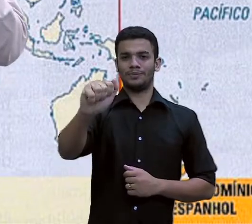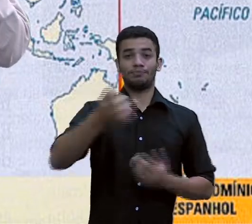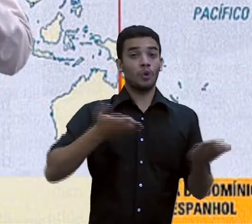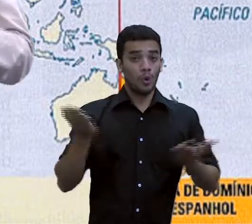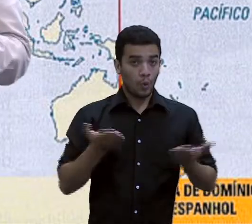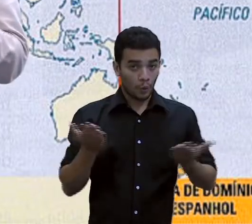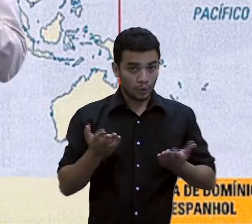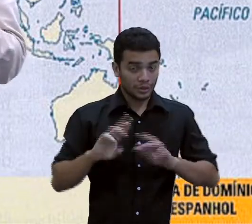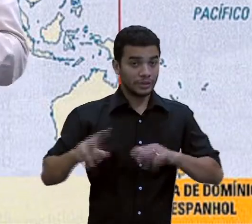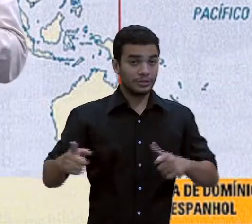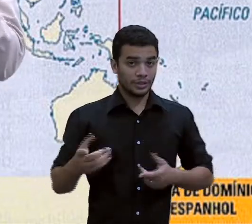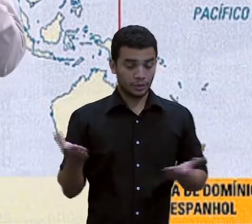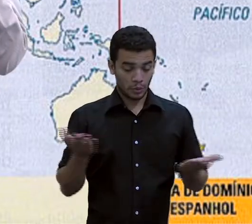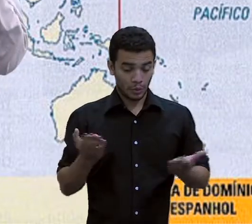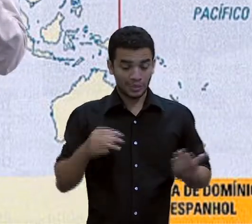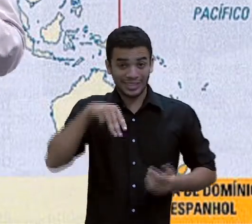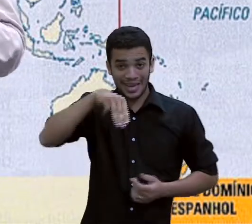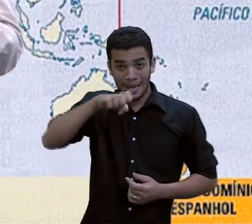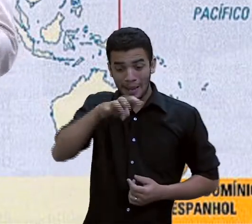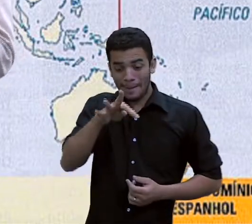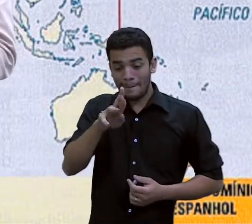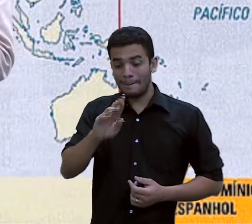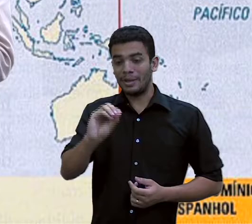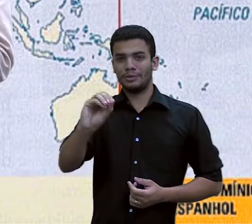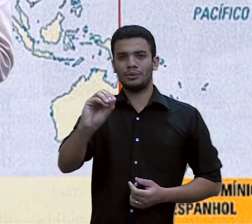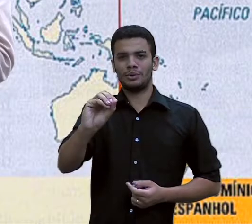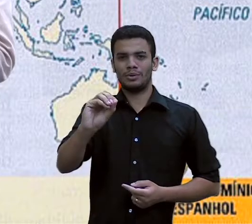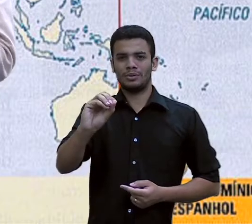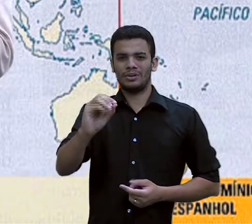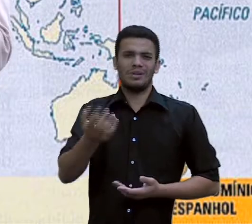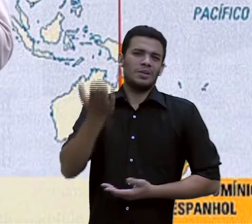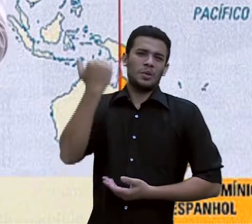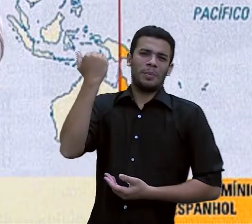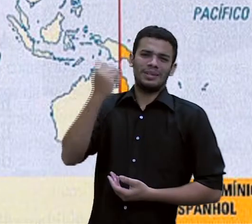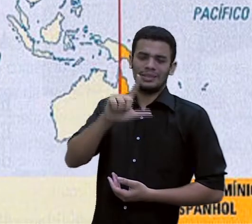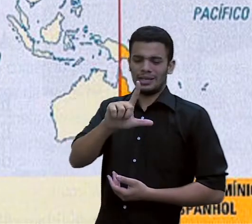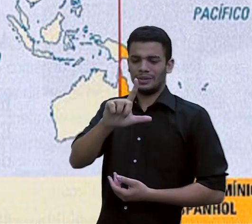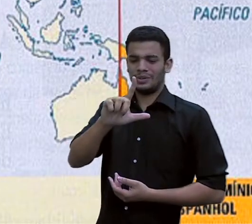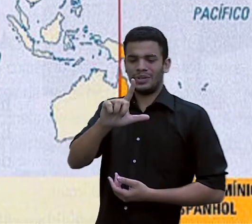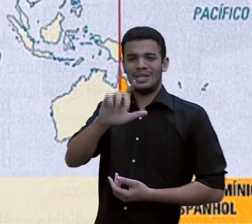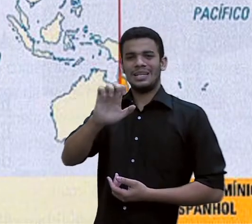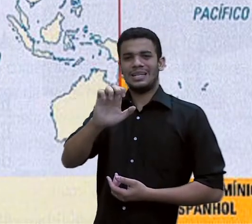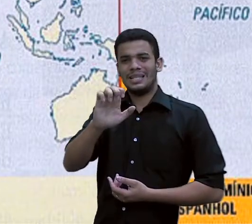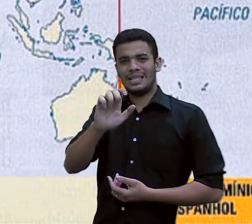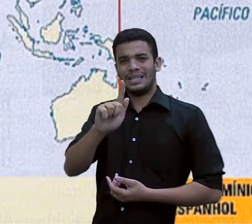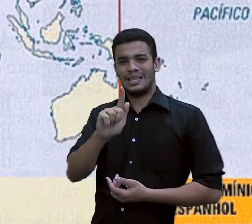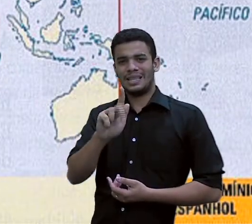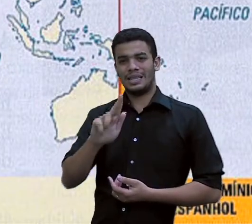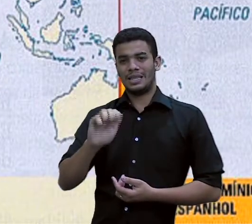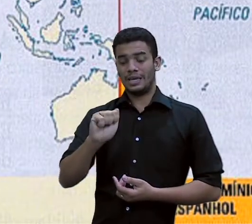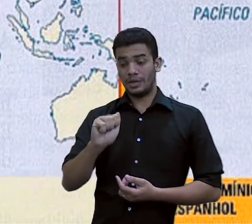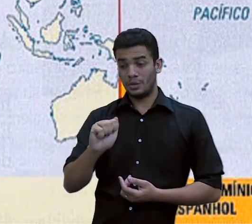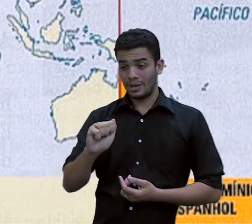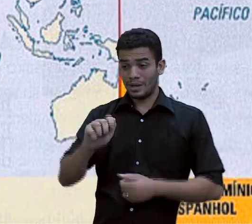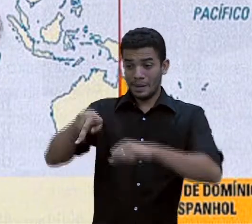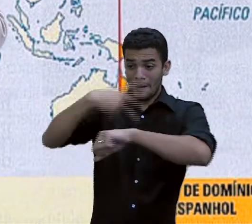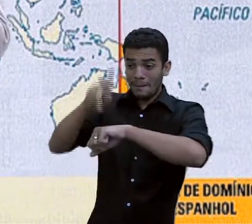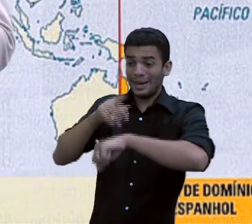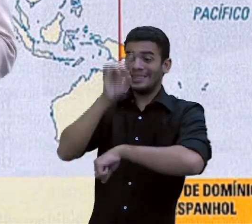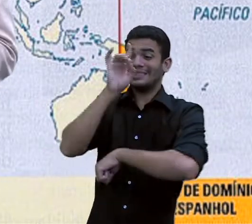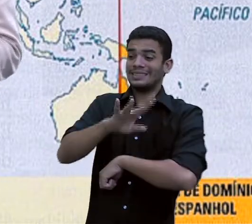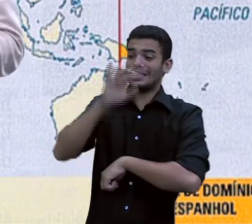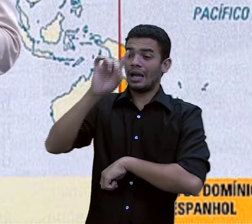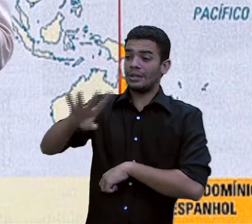não concordavam sobre a extensão exata de uma légua. Imagine hoje, nem todos os